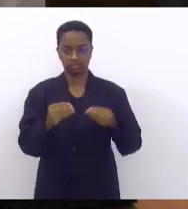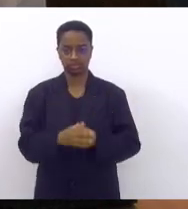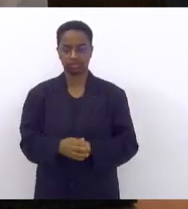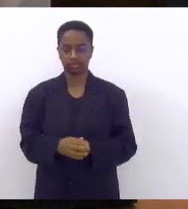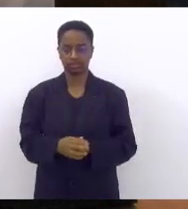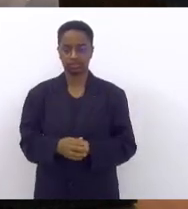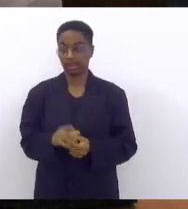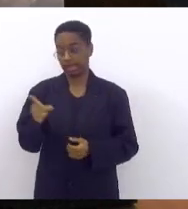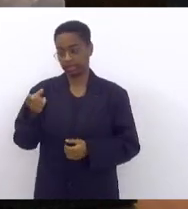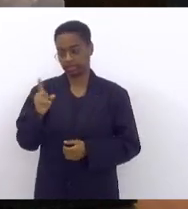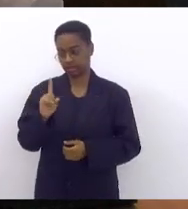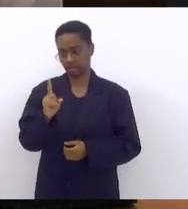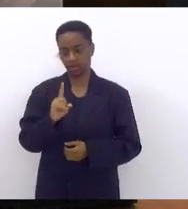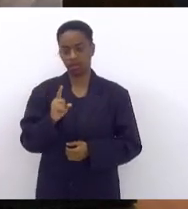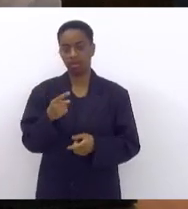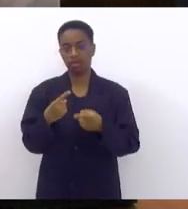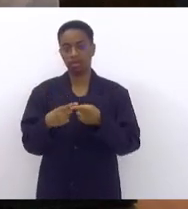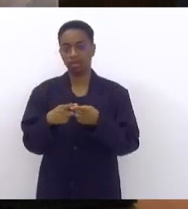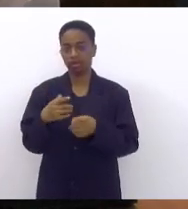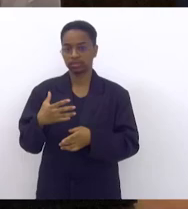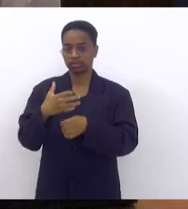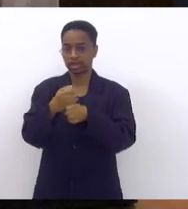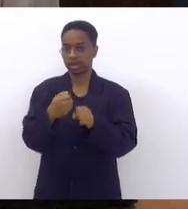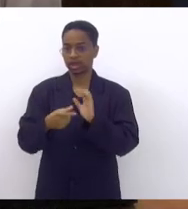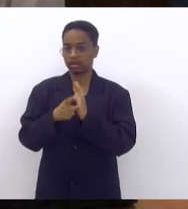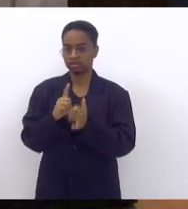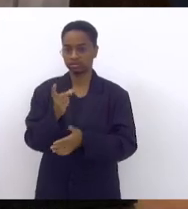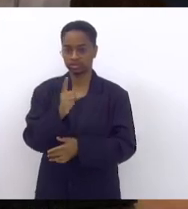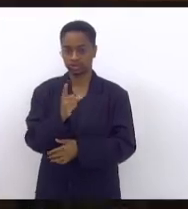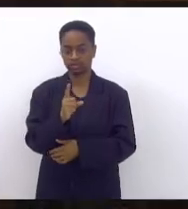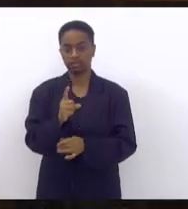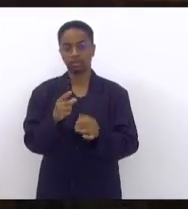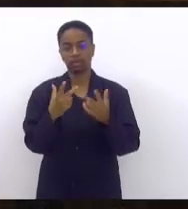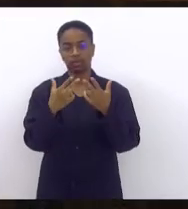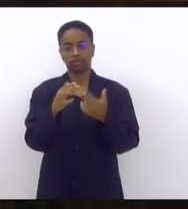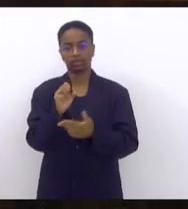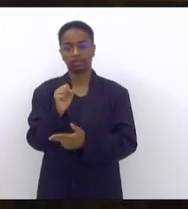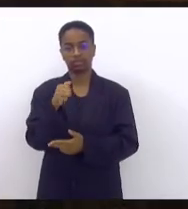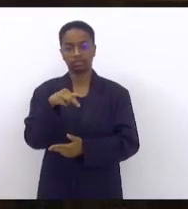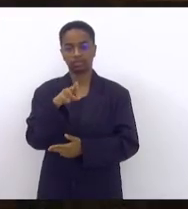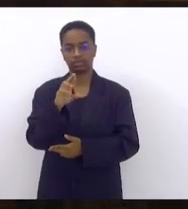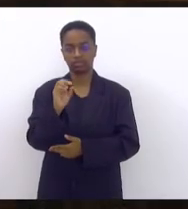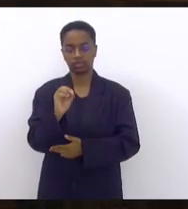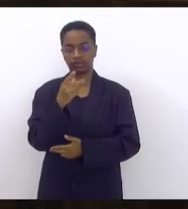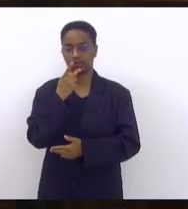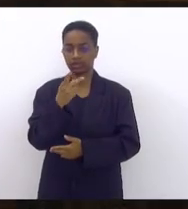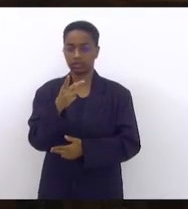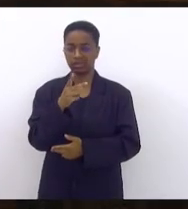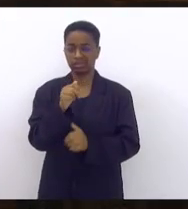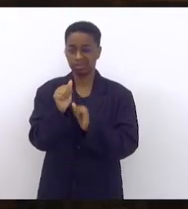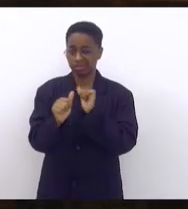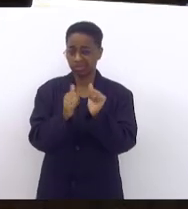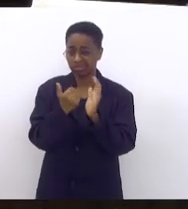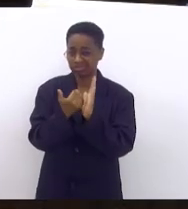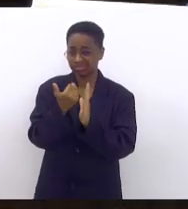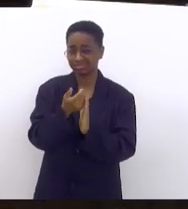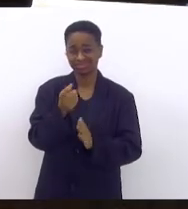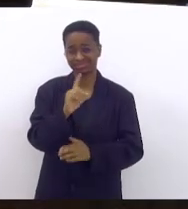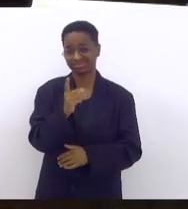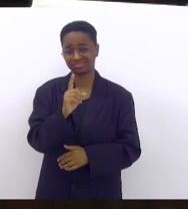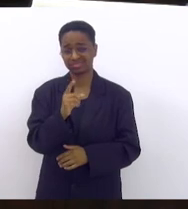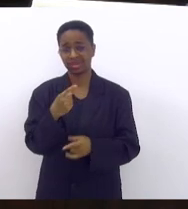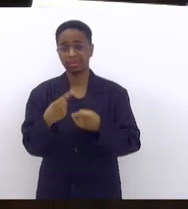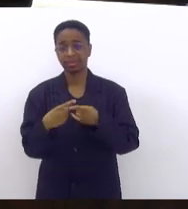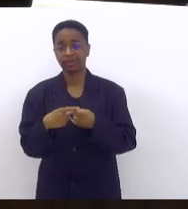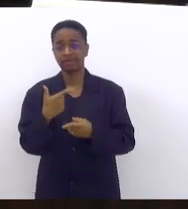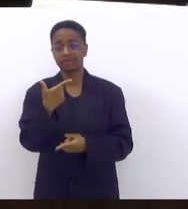esses não, porque a gente não contabilizava como agente. Como o Sandro falou hoje, pode ser, isso não vai alterar muito o valor, a gente está falando